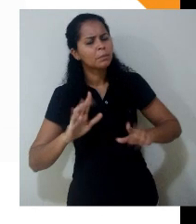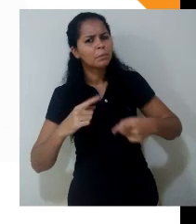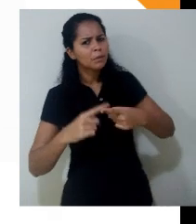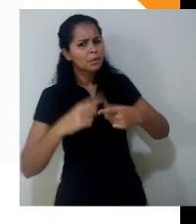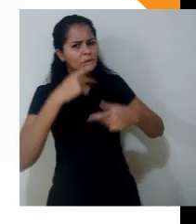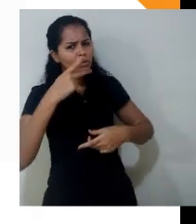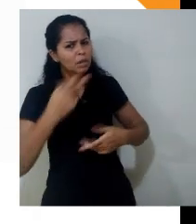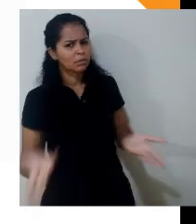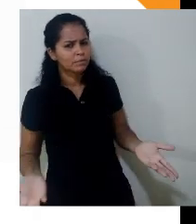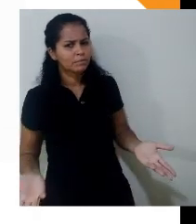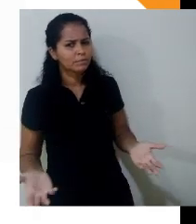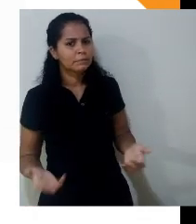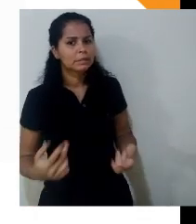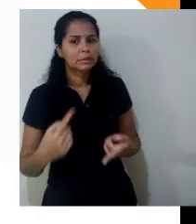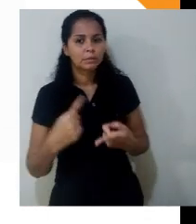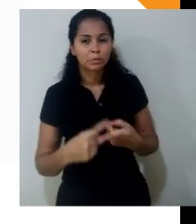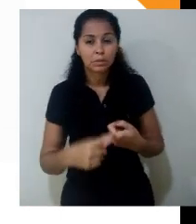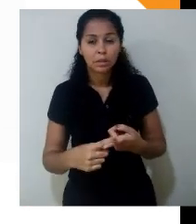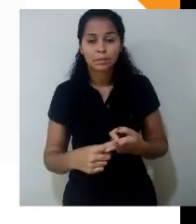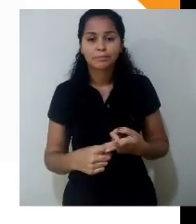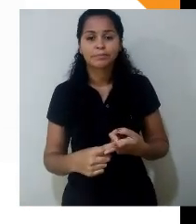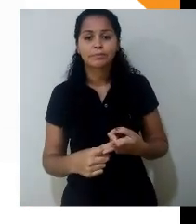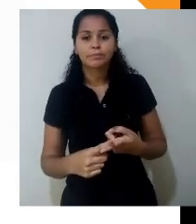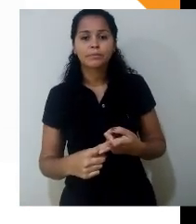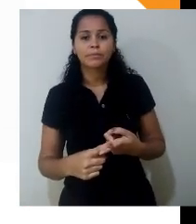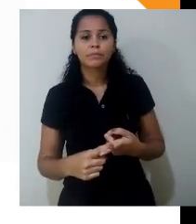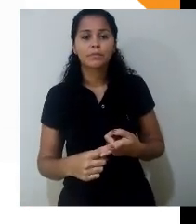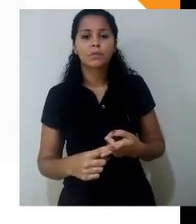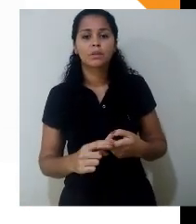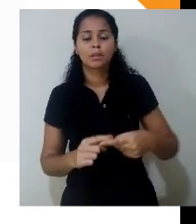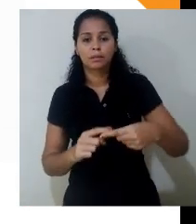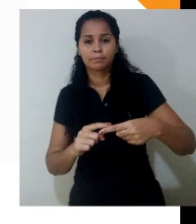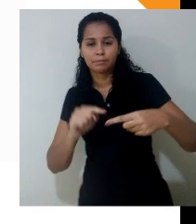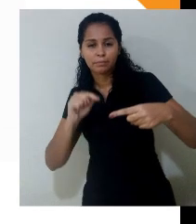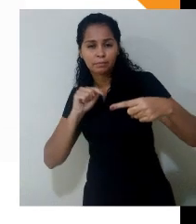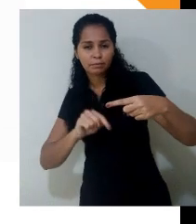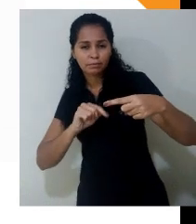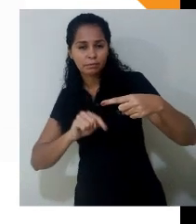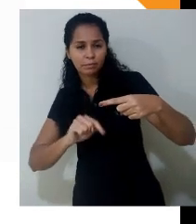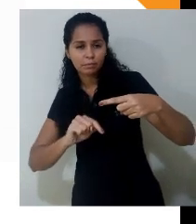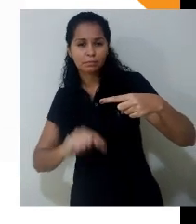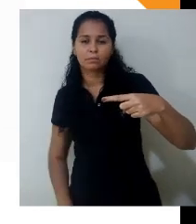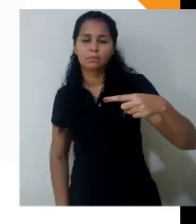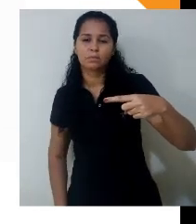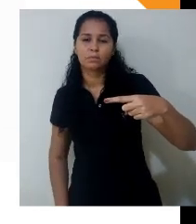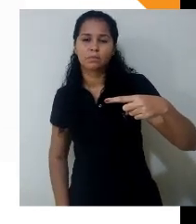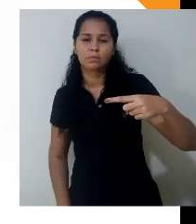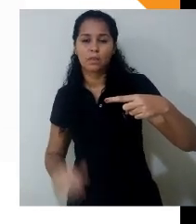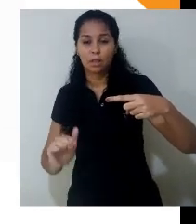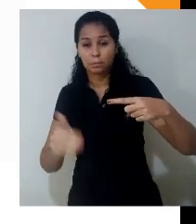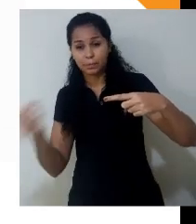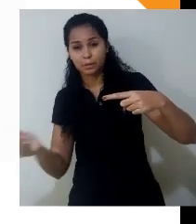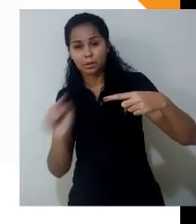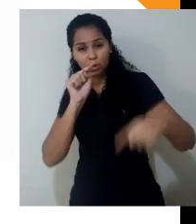Porque não necessariamente o denominador da escala, aquele número ali que está à direita